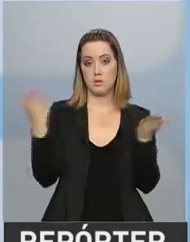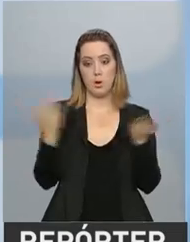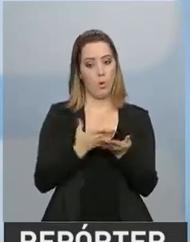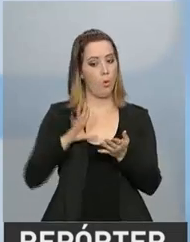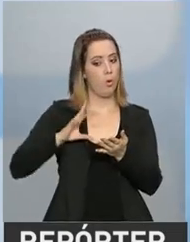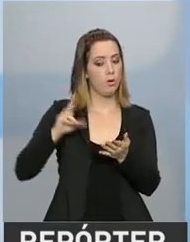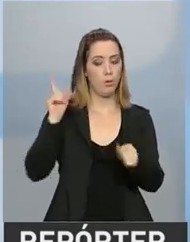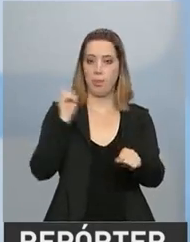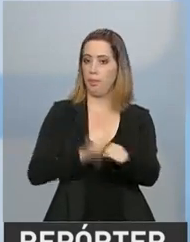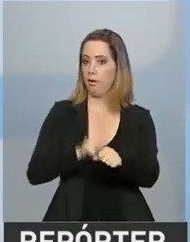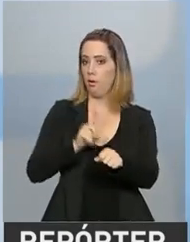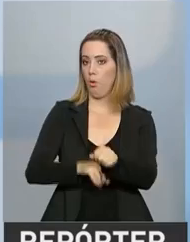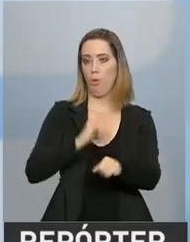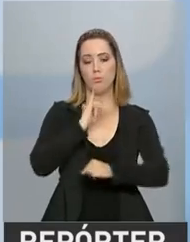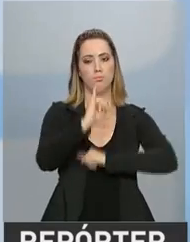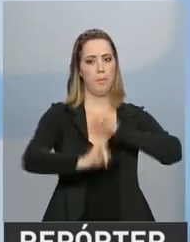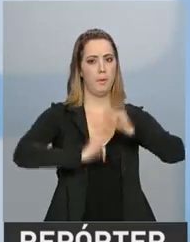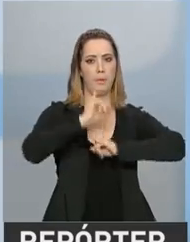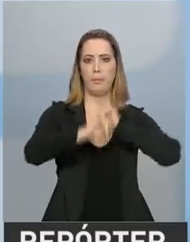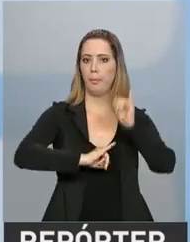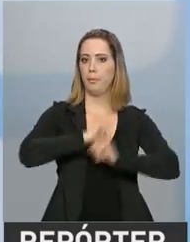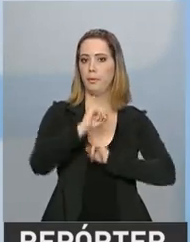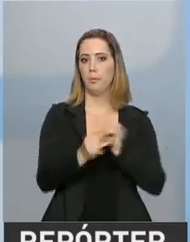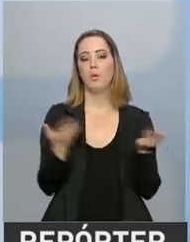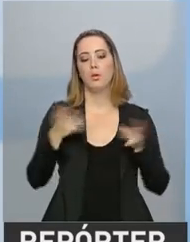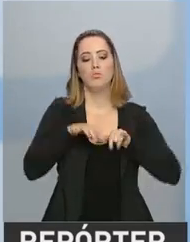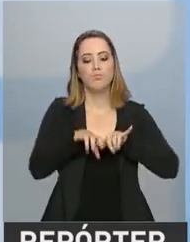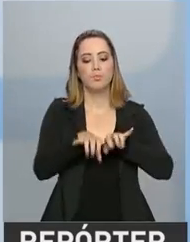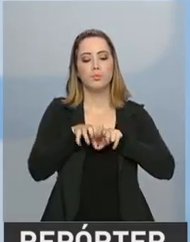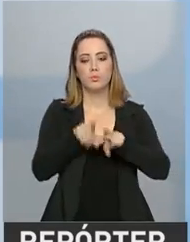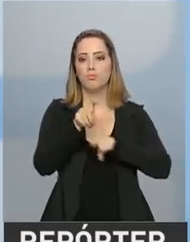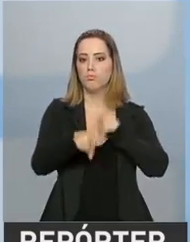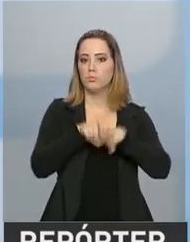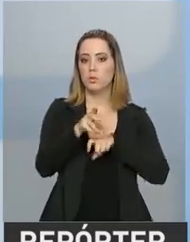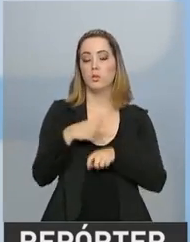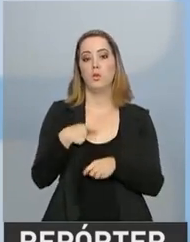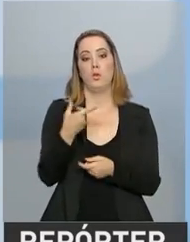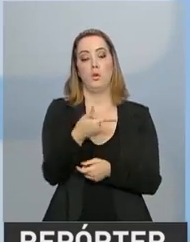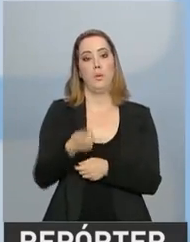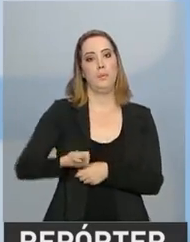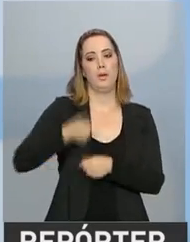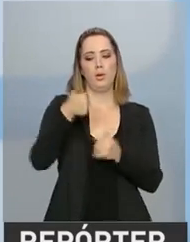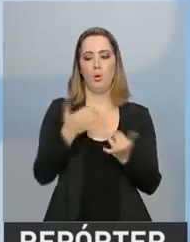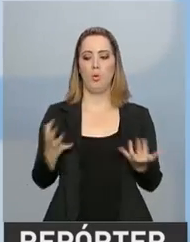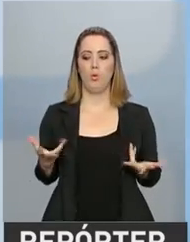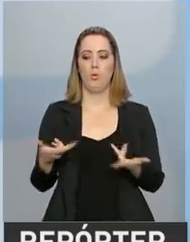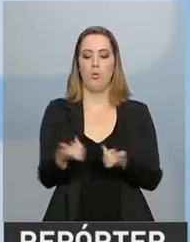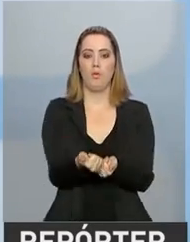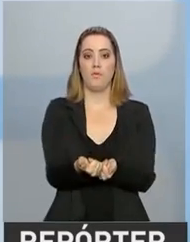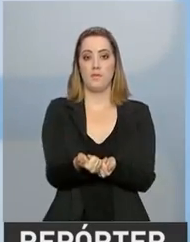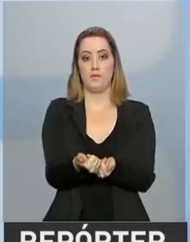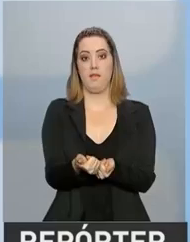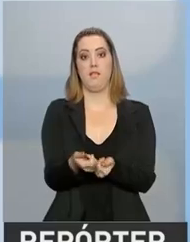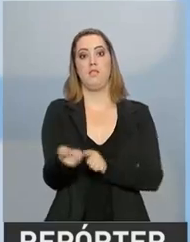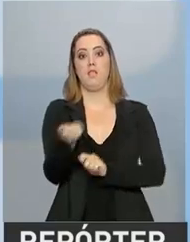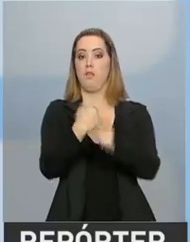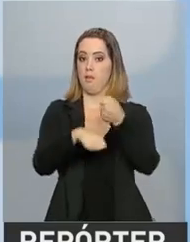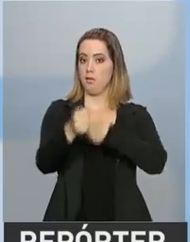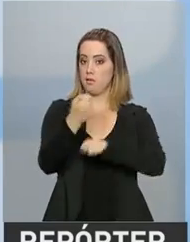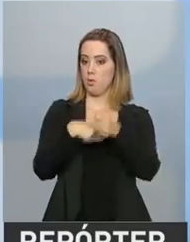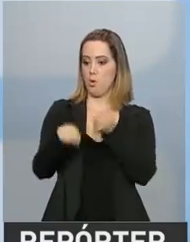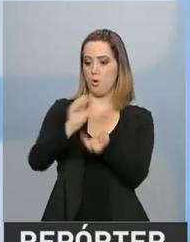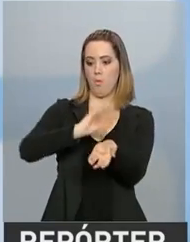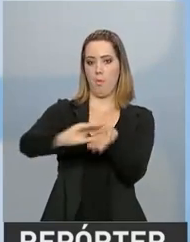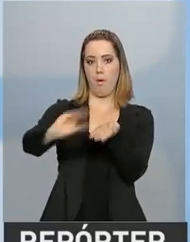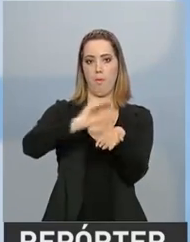online. O prontuário eletrônico vai nos permitir eficiência, transparência, economia de replicação